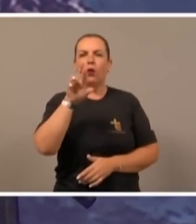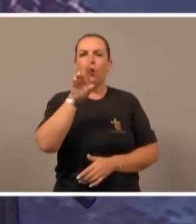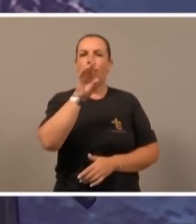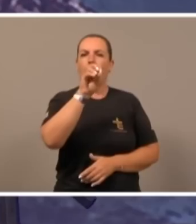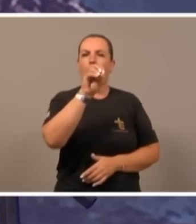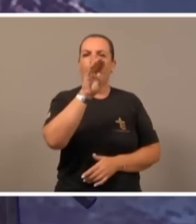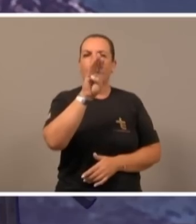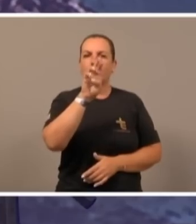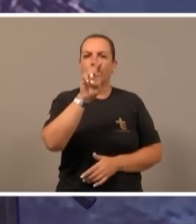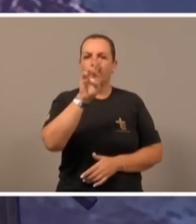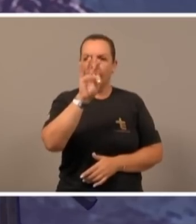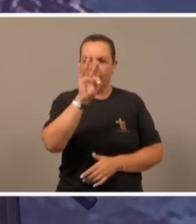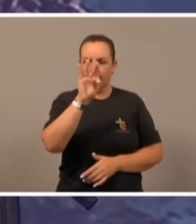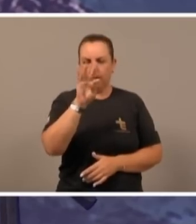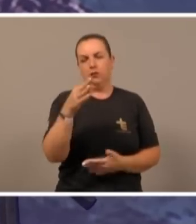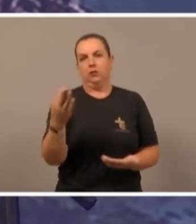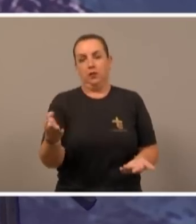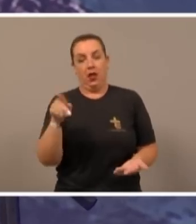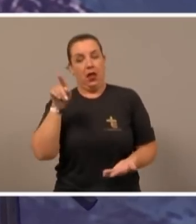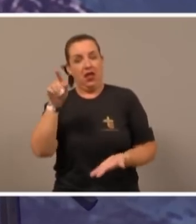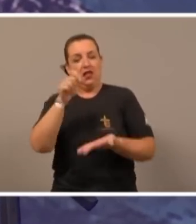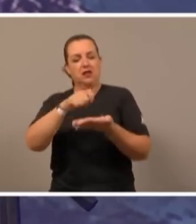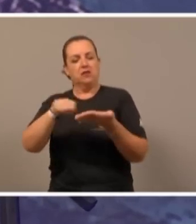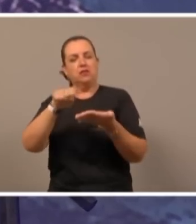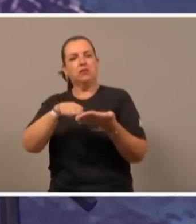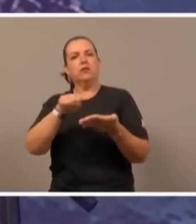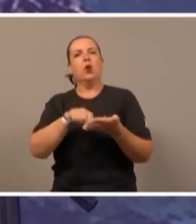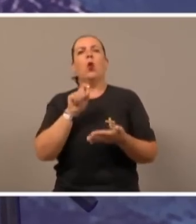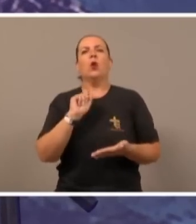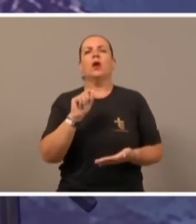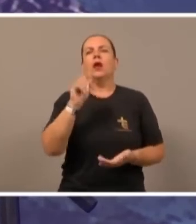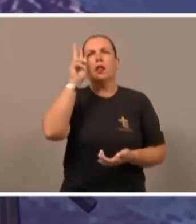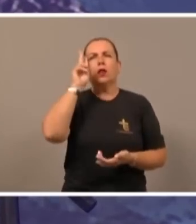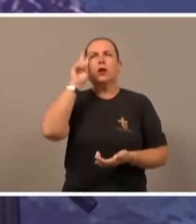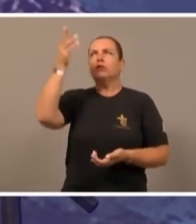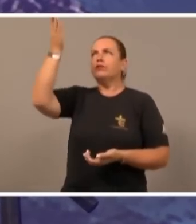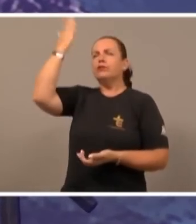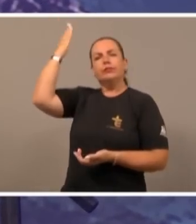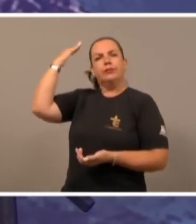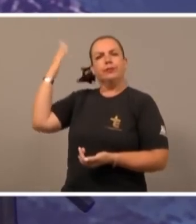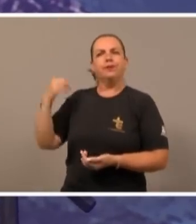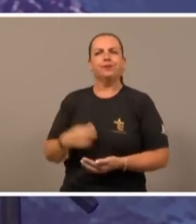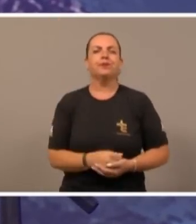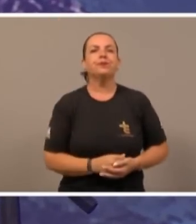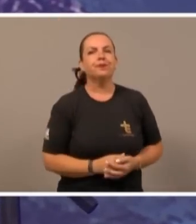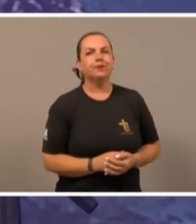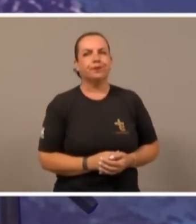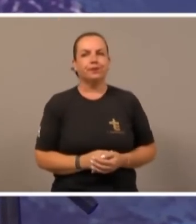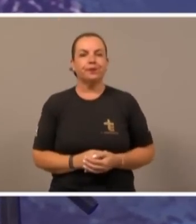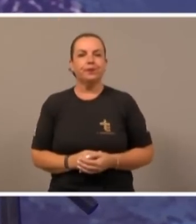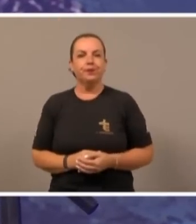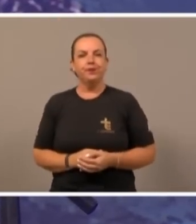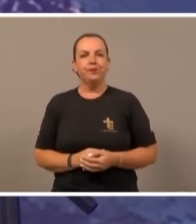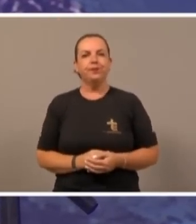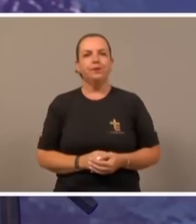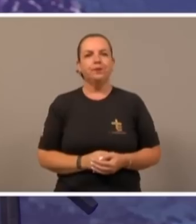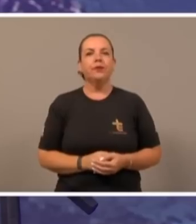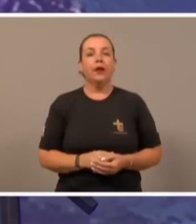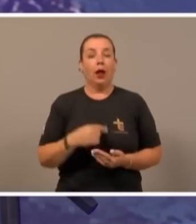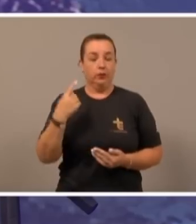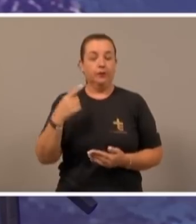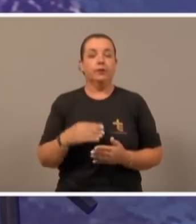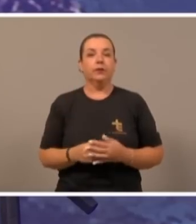e ele conta a história que aconteceu desse